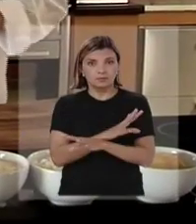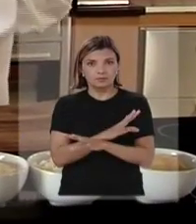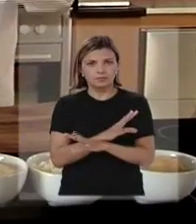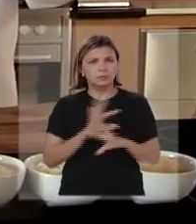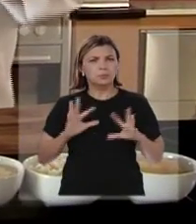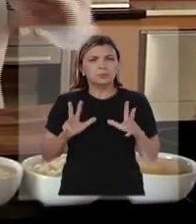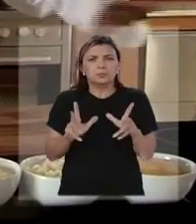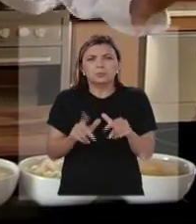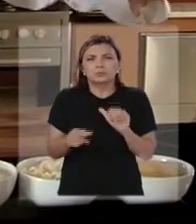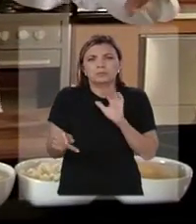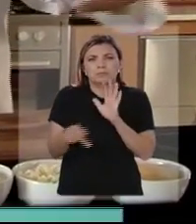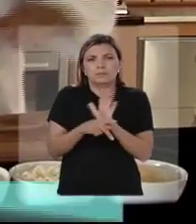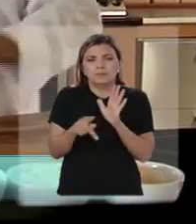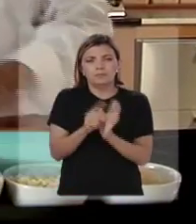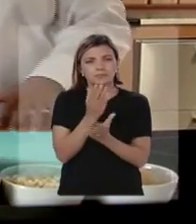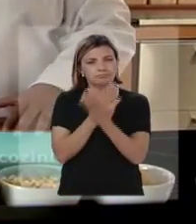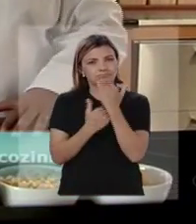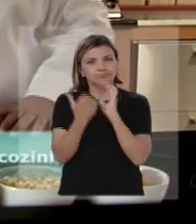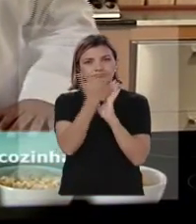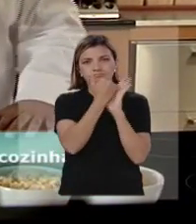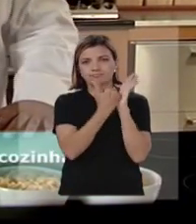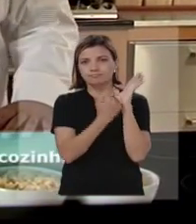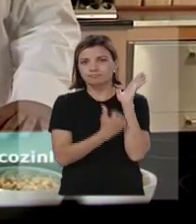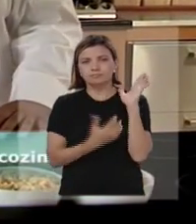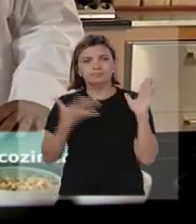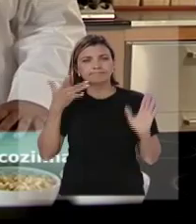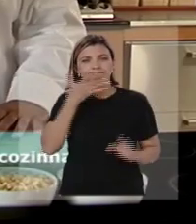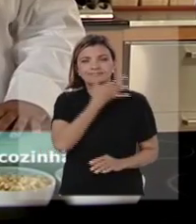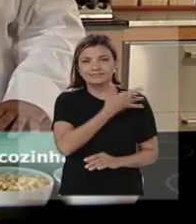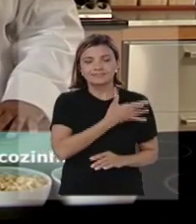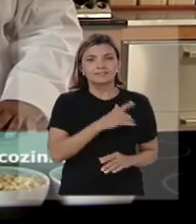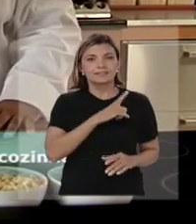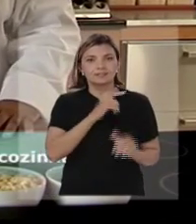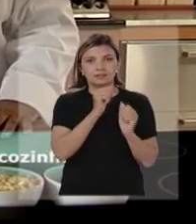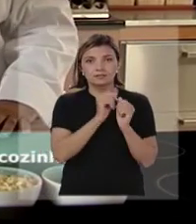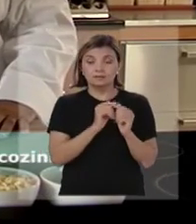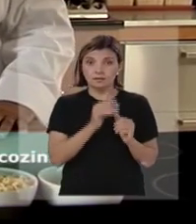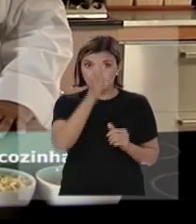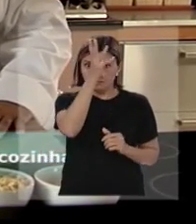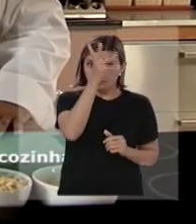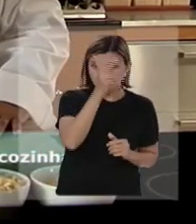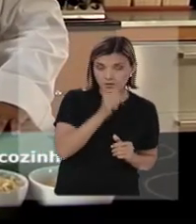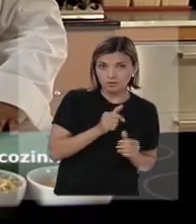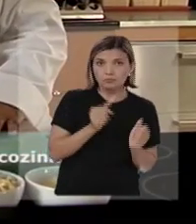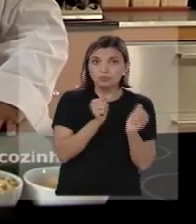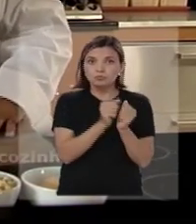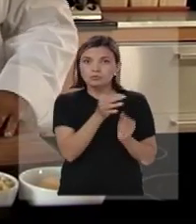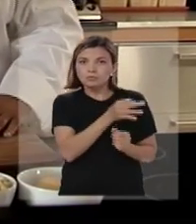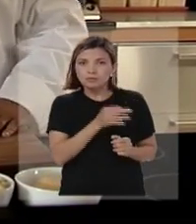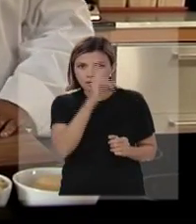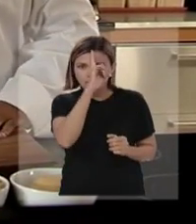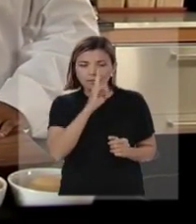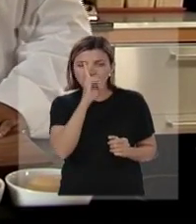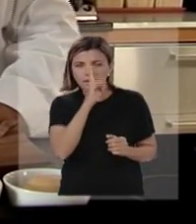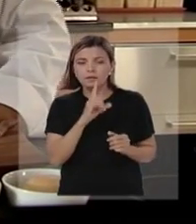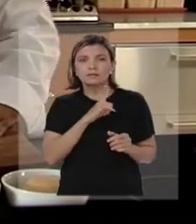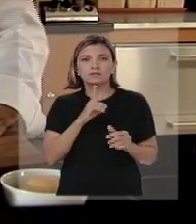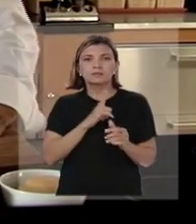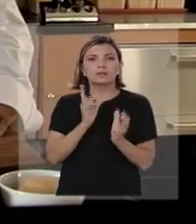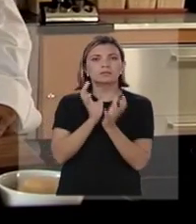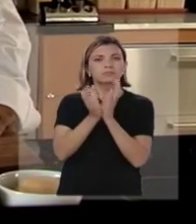Pronto, aqui tenho todos os ingredientes para fazermos um prato típico e delicioso. Frango com Pequi e arroz com Guariroba,